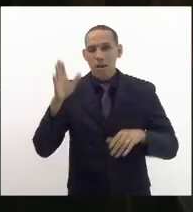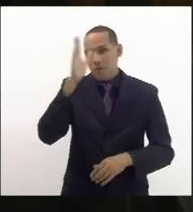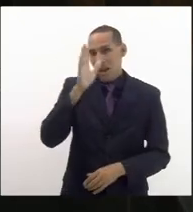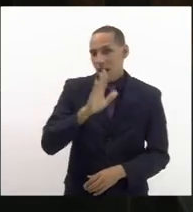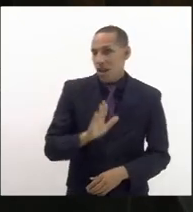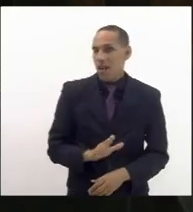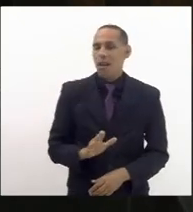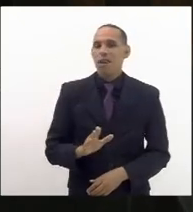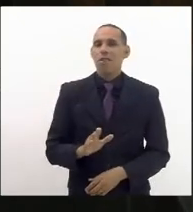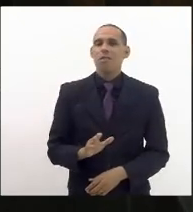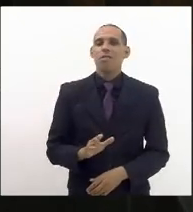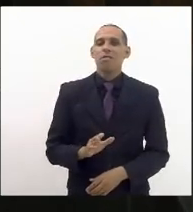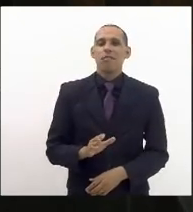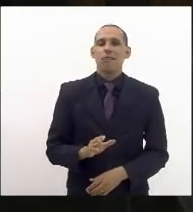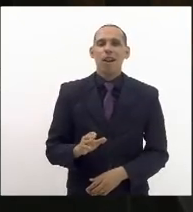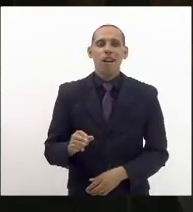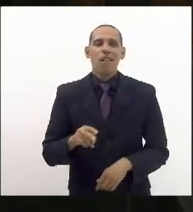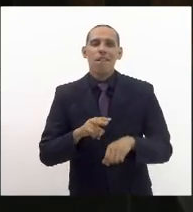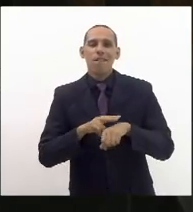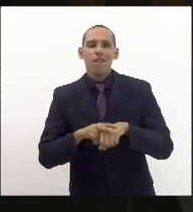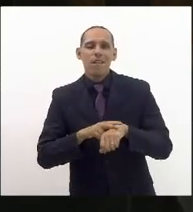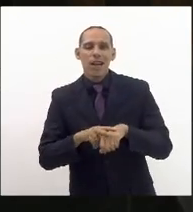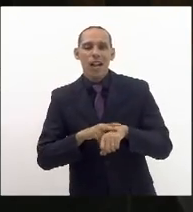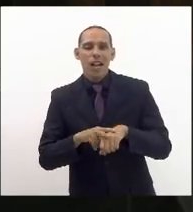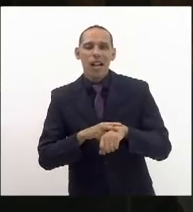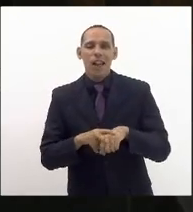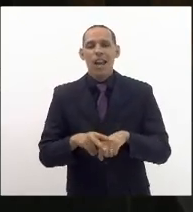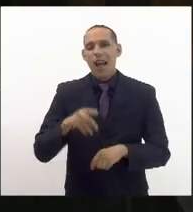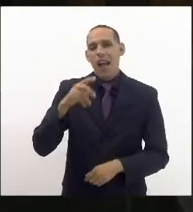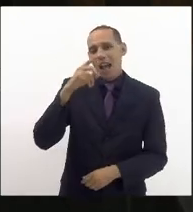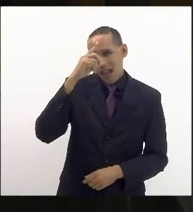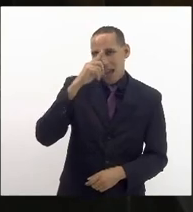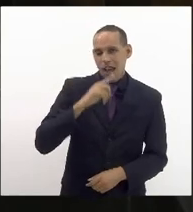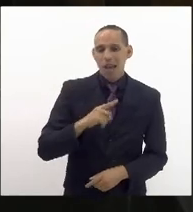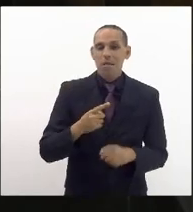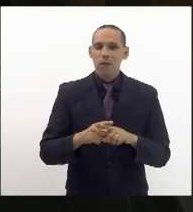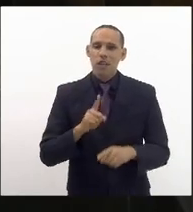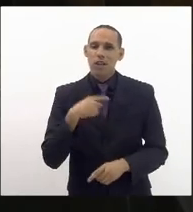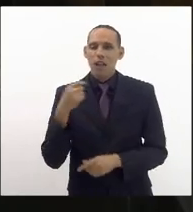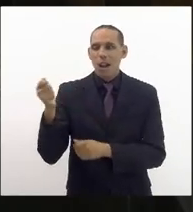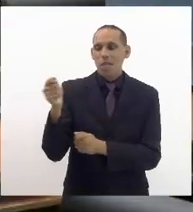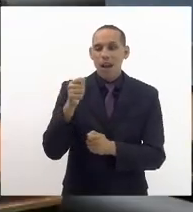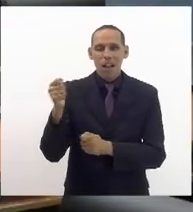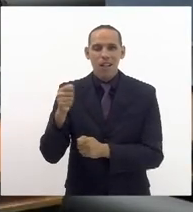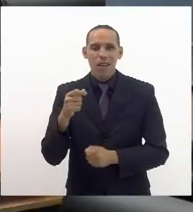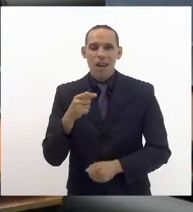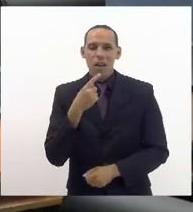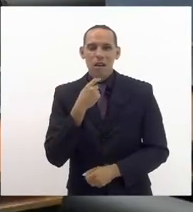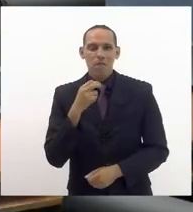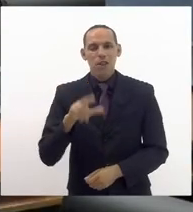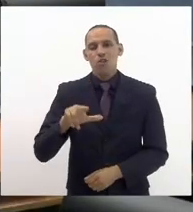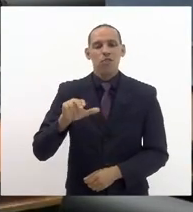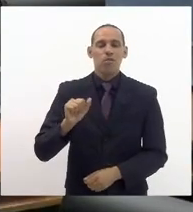de verde e amarelo, porque a nossa bandeira jamais será vermelha. Muito obrigado, presidente.